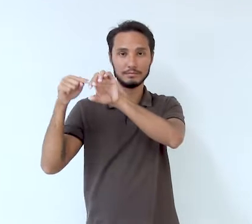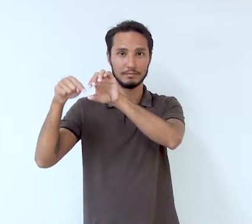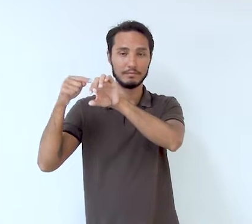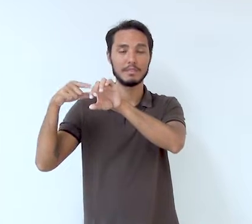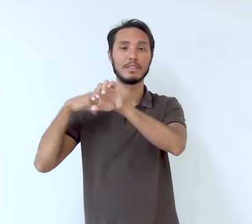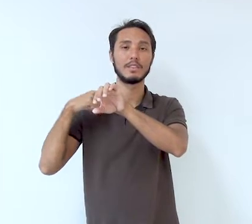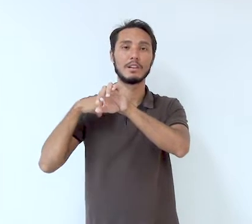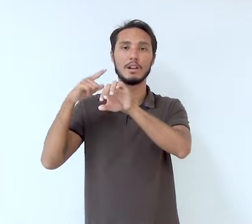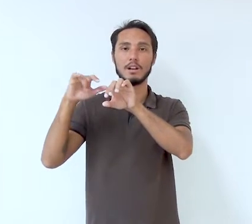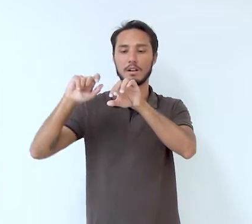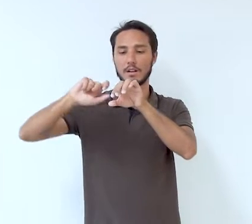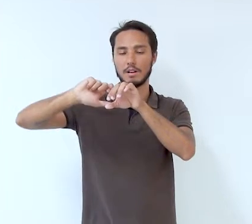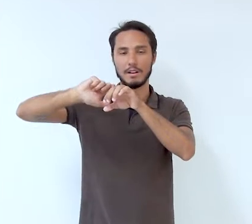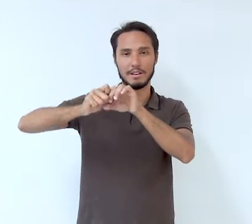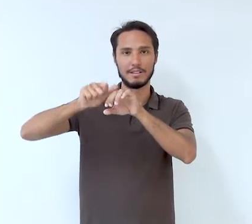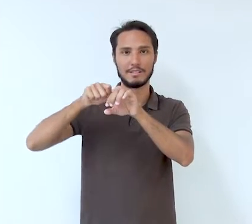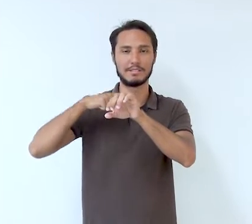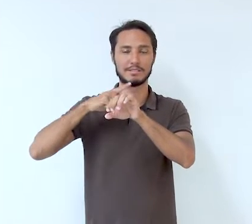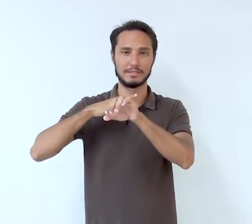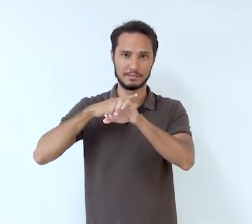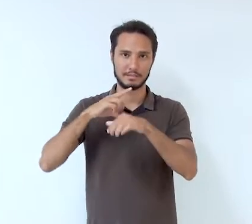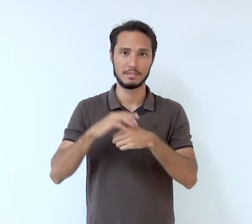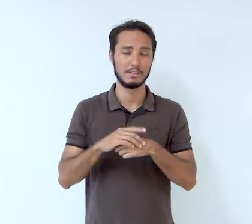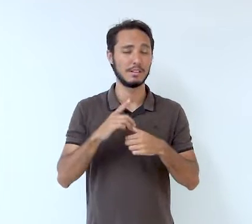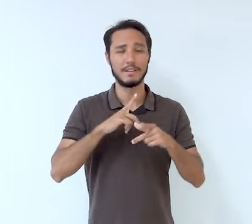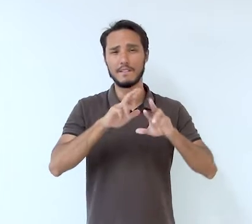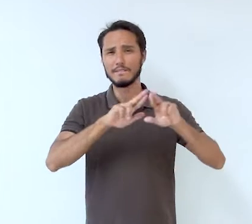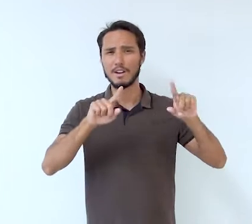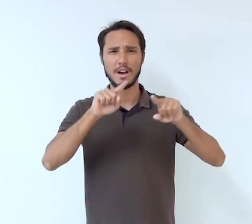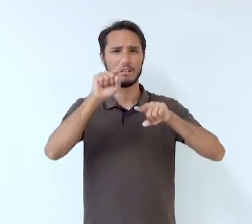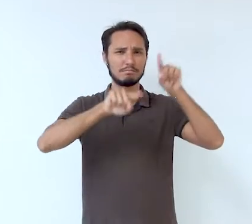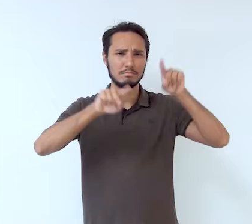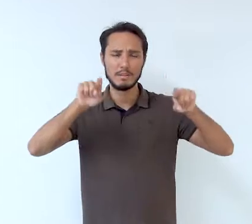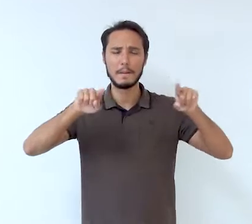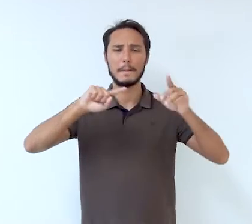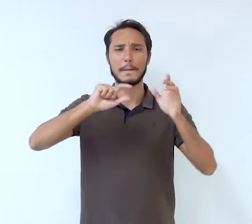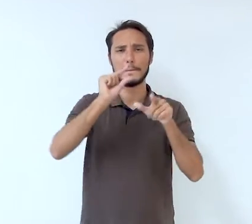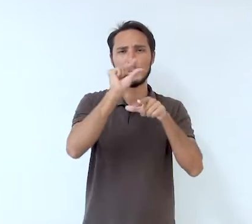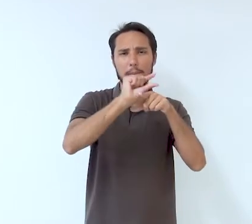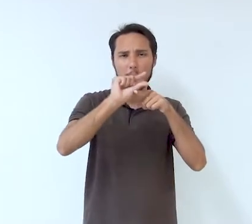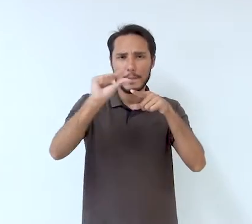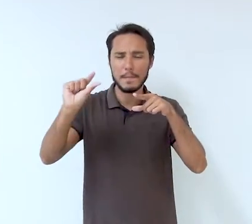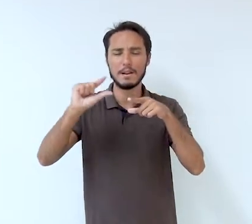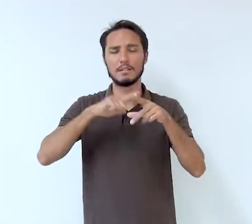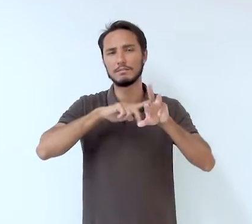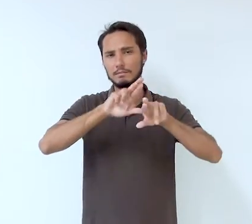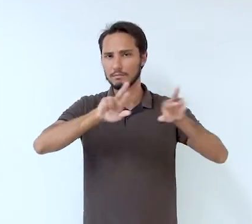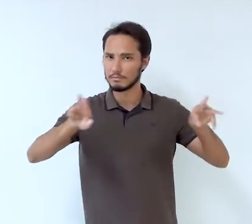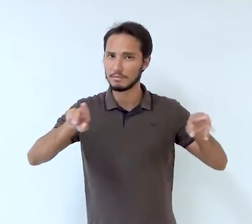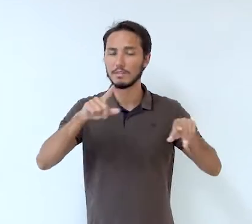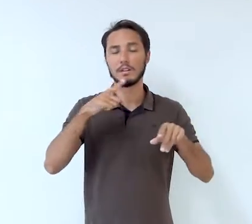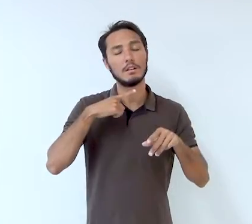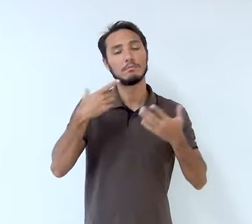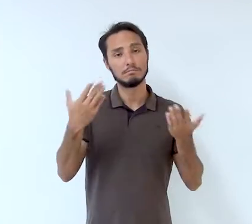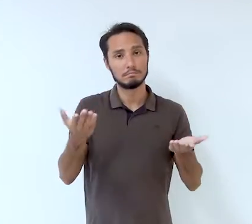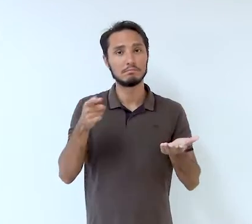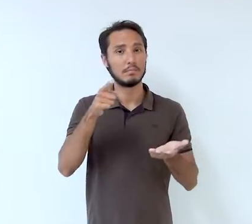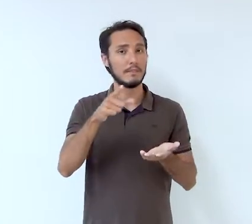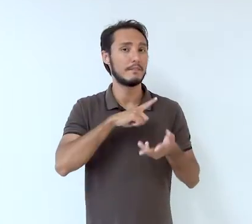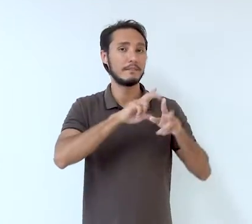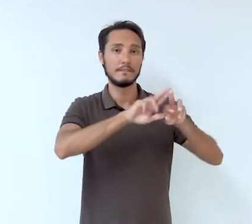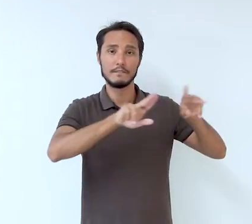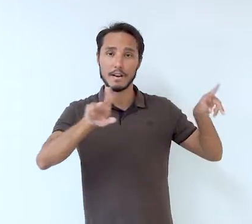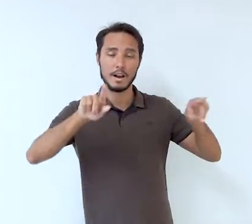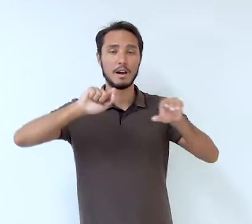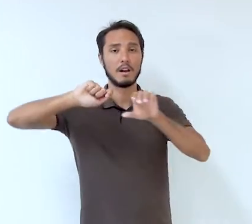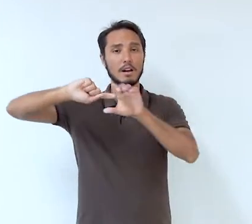ponta ele tem uma porca. Existem vários tamanhos de parafusos sextavados e, por consequência,